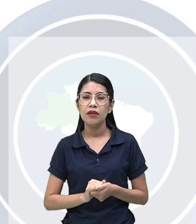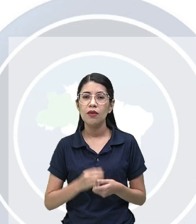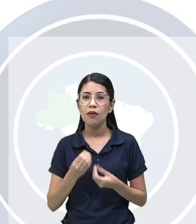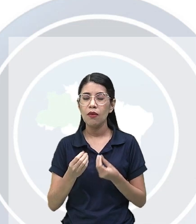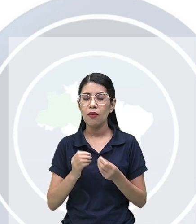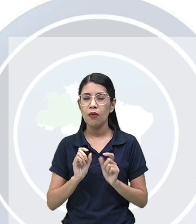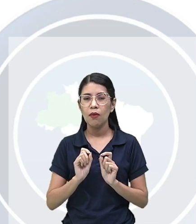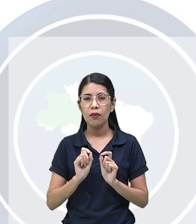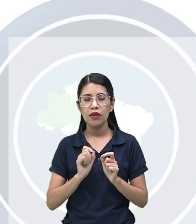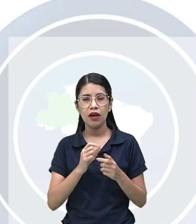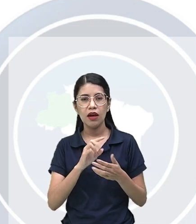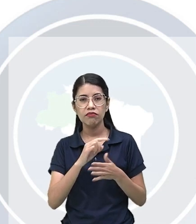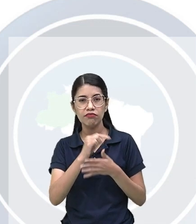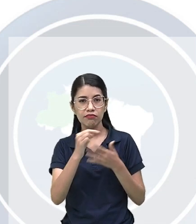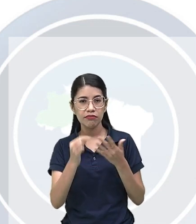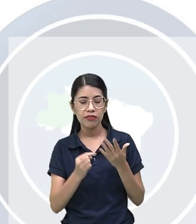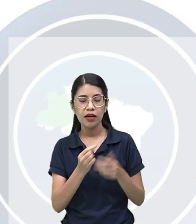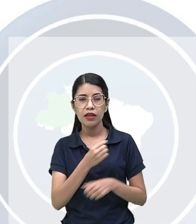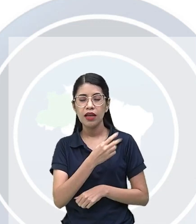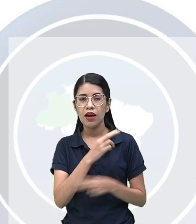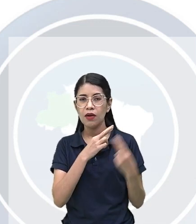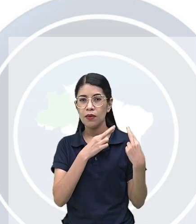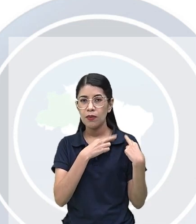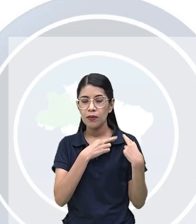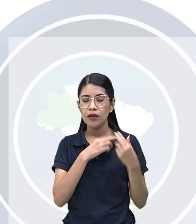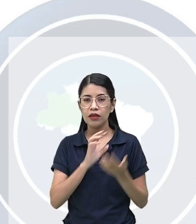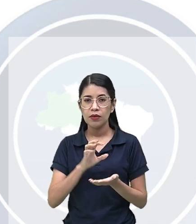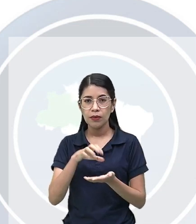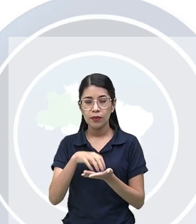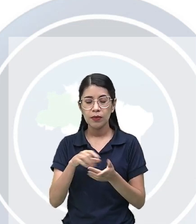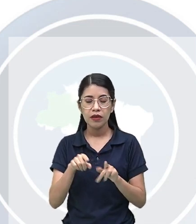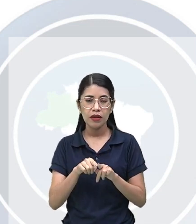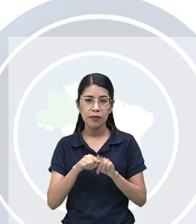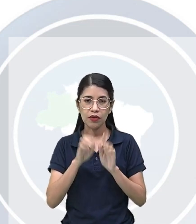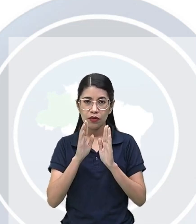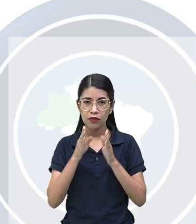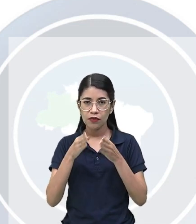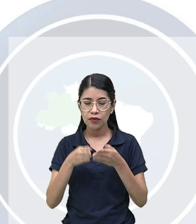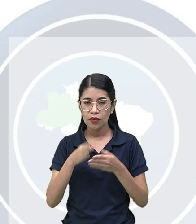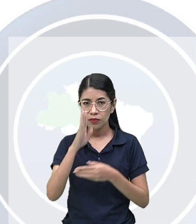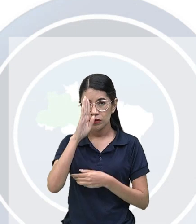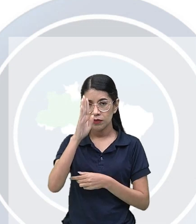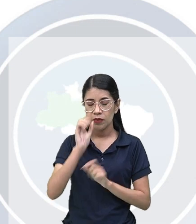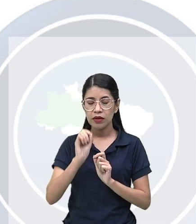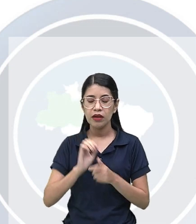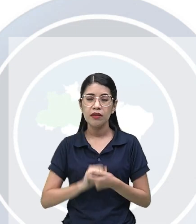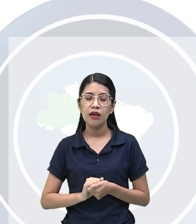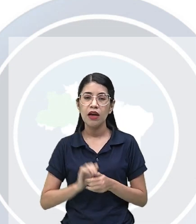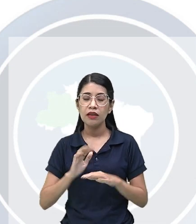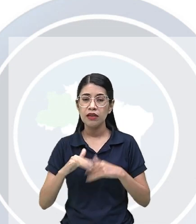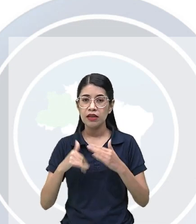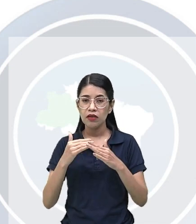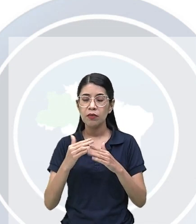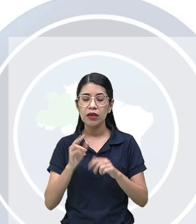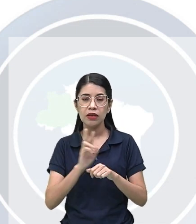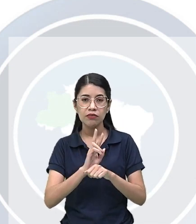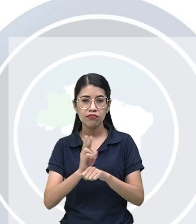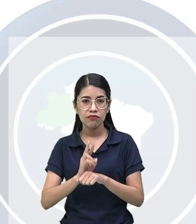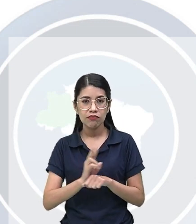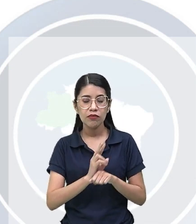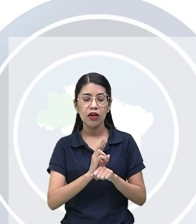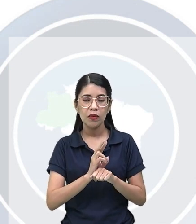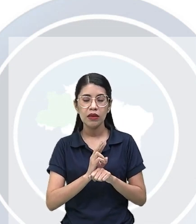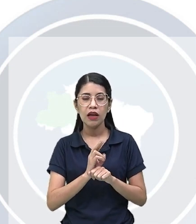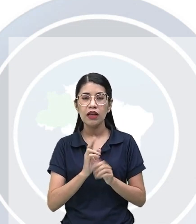nossa coordenação, que tem como foco principal desenvolver ações de monitoramento do rendimento escolar